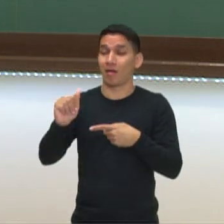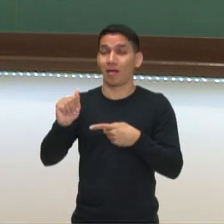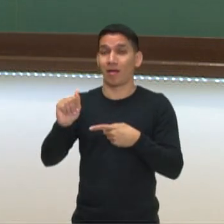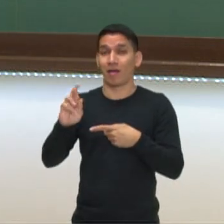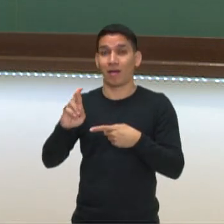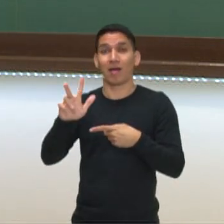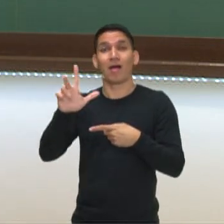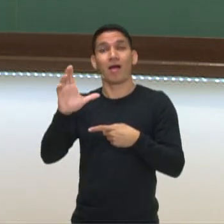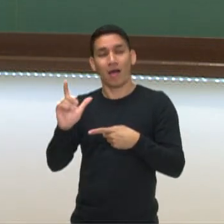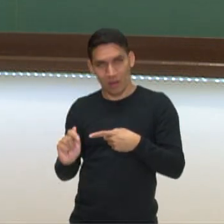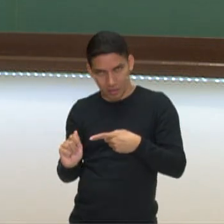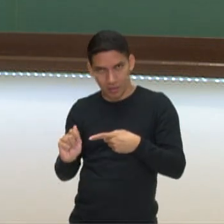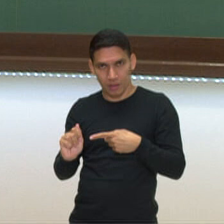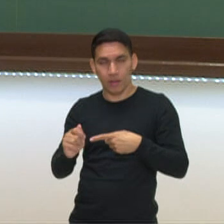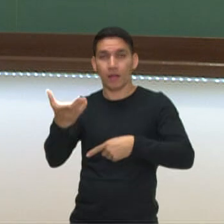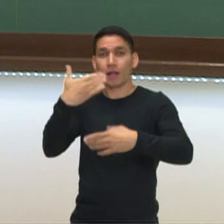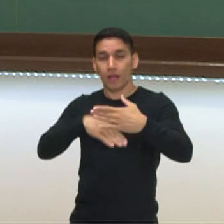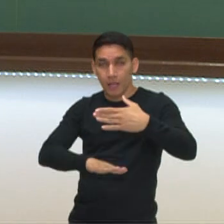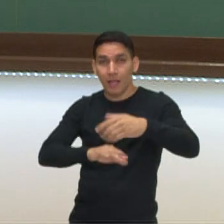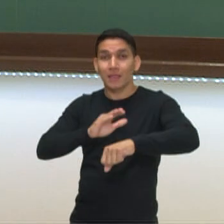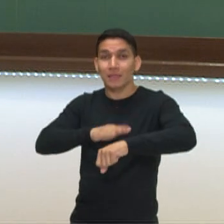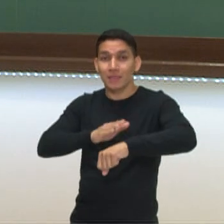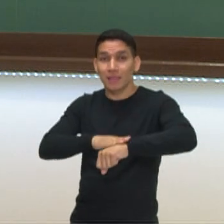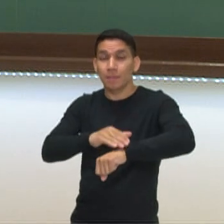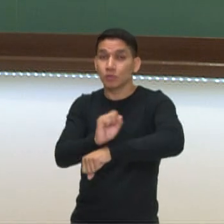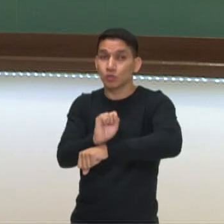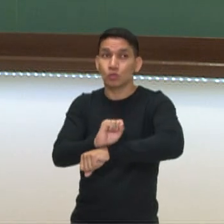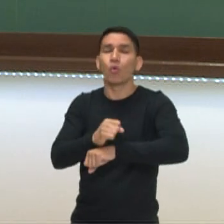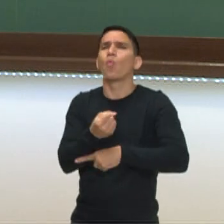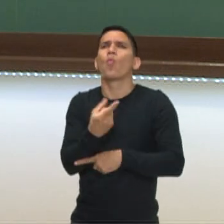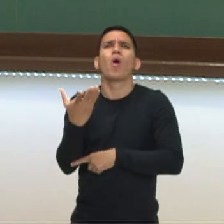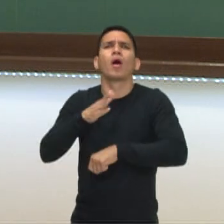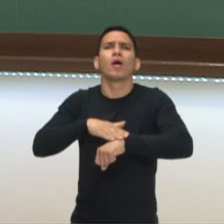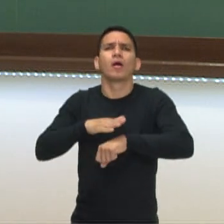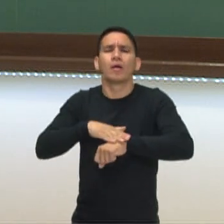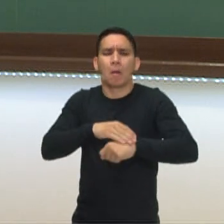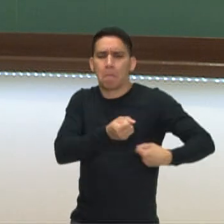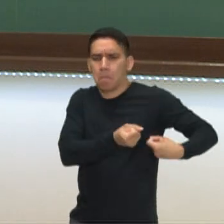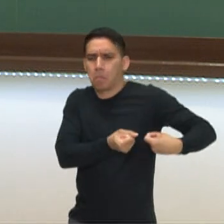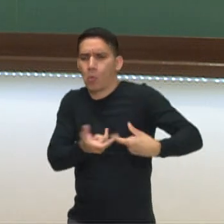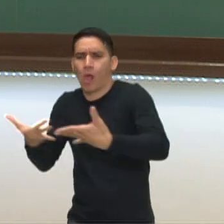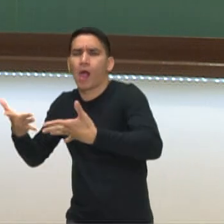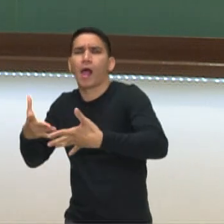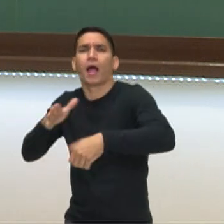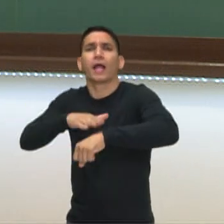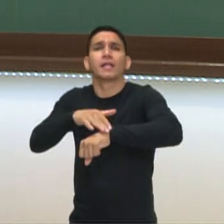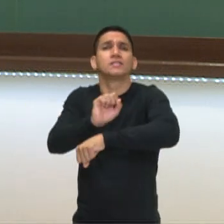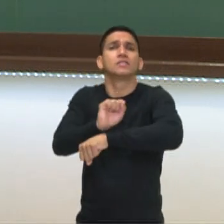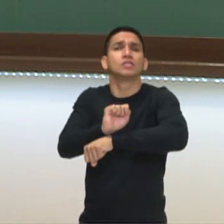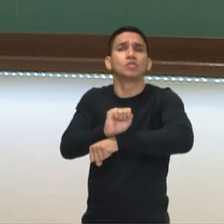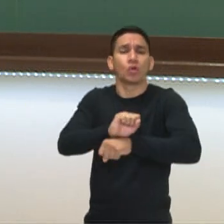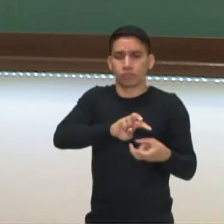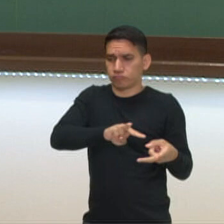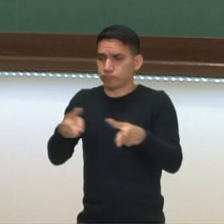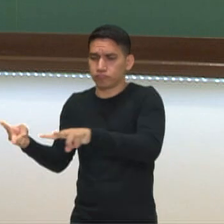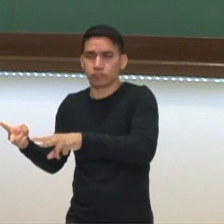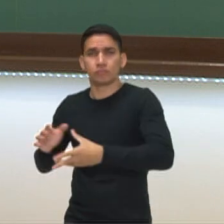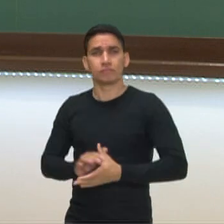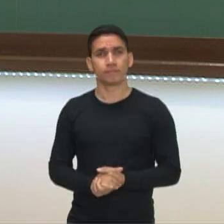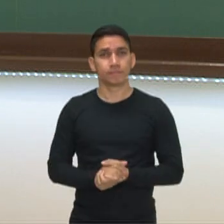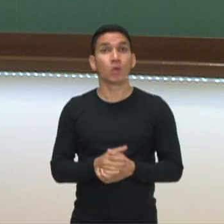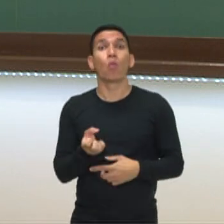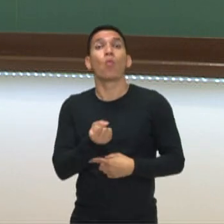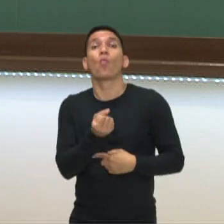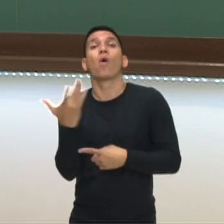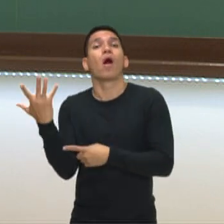em segundos. Então, quanto de carga elétrica demora para atravessar o condutor, em quantos segundos demora para atravessar, né? Então, quanto